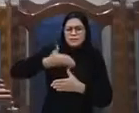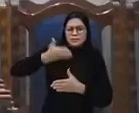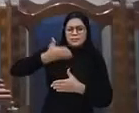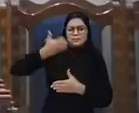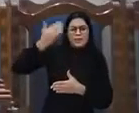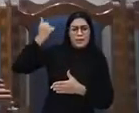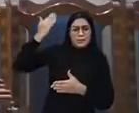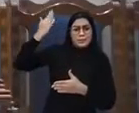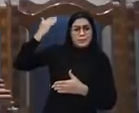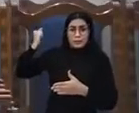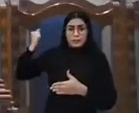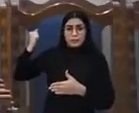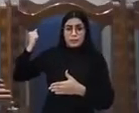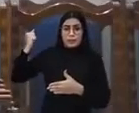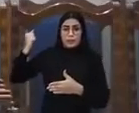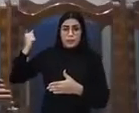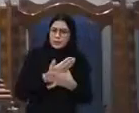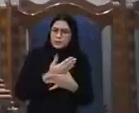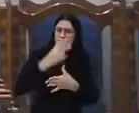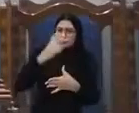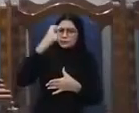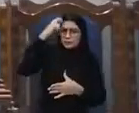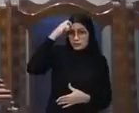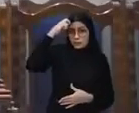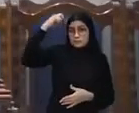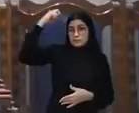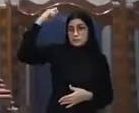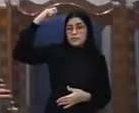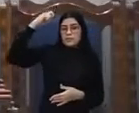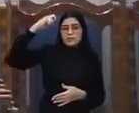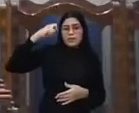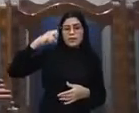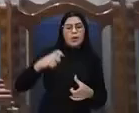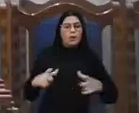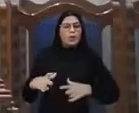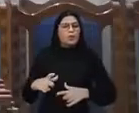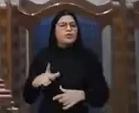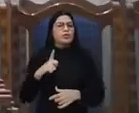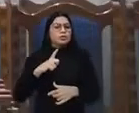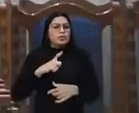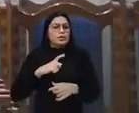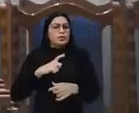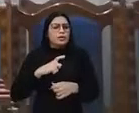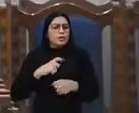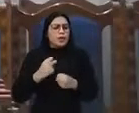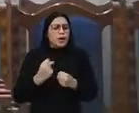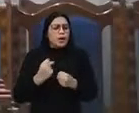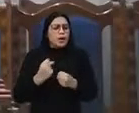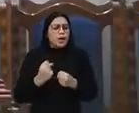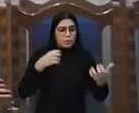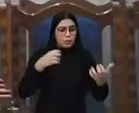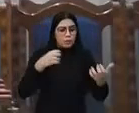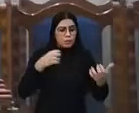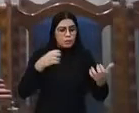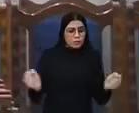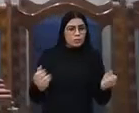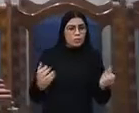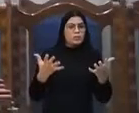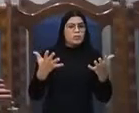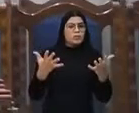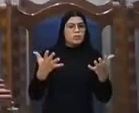cultas daquela época, terra dos sábios, dos intelectuais, dos